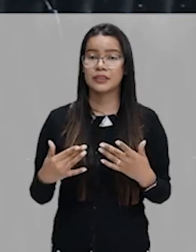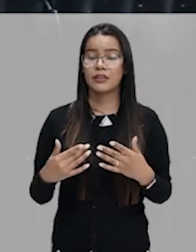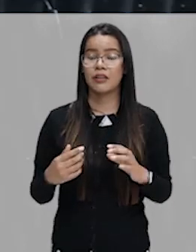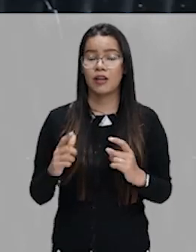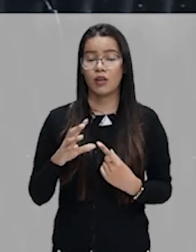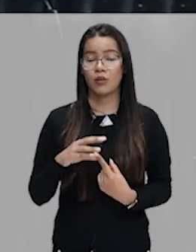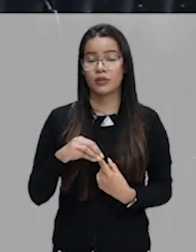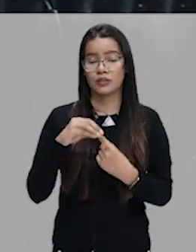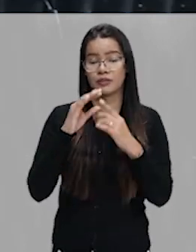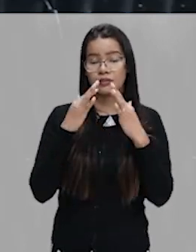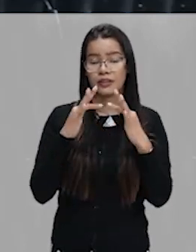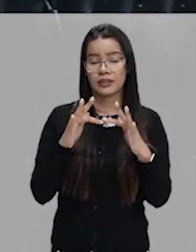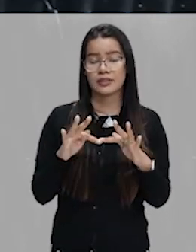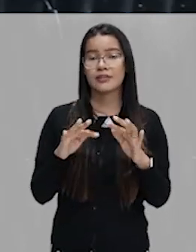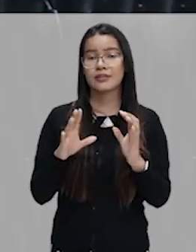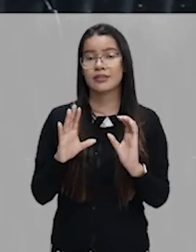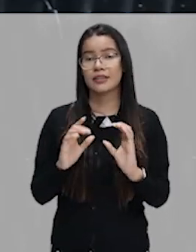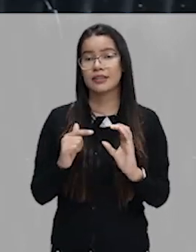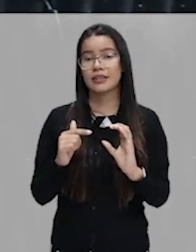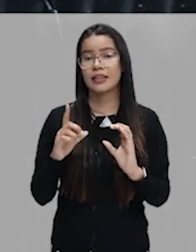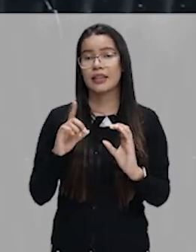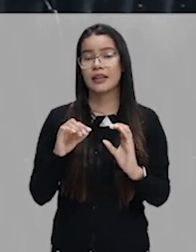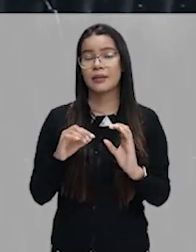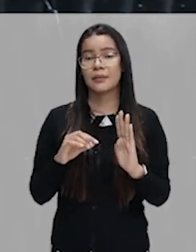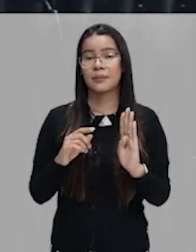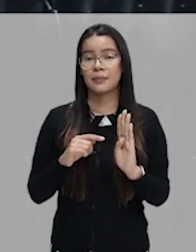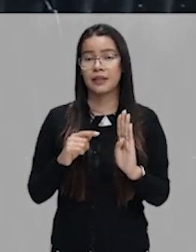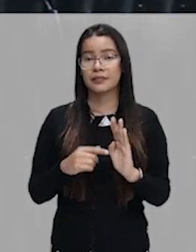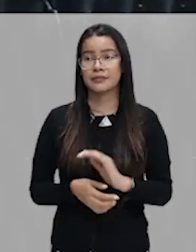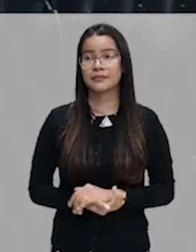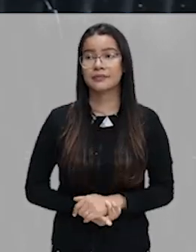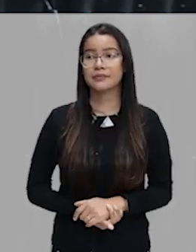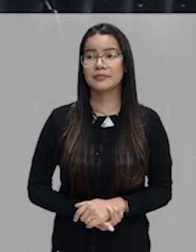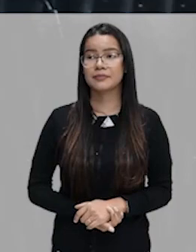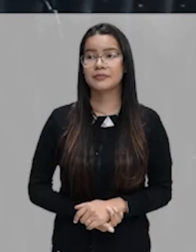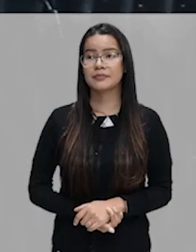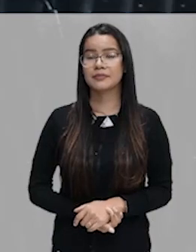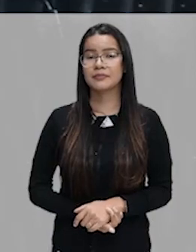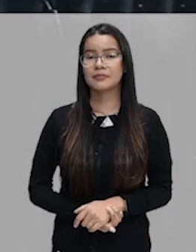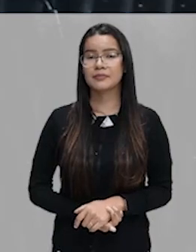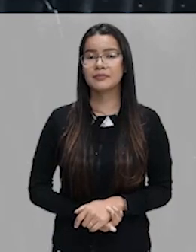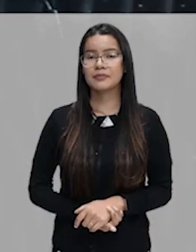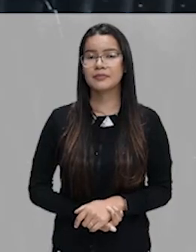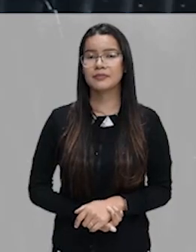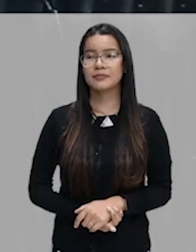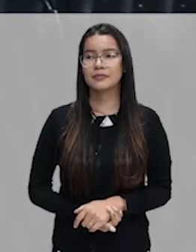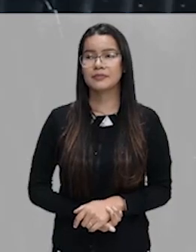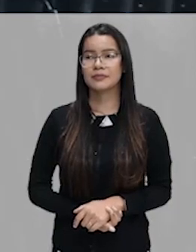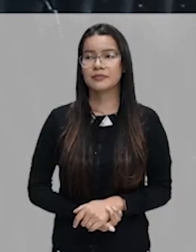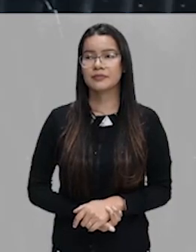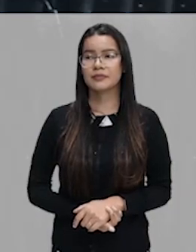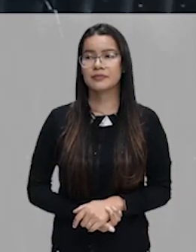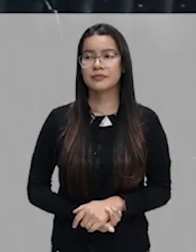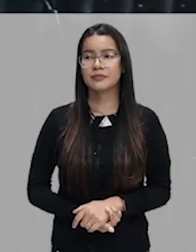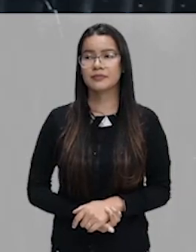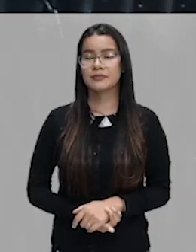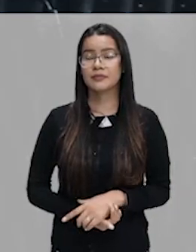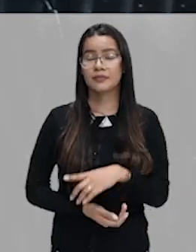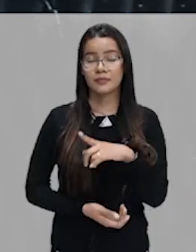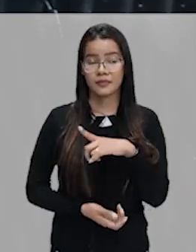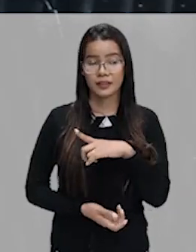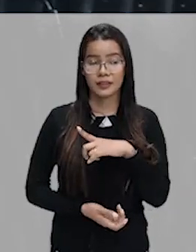a única frase correta que nós temos, letra B. There are 30 students in the classroom. Há